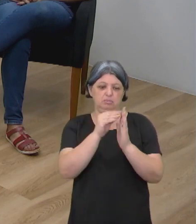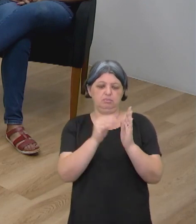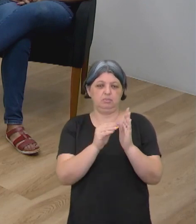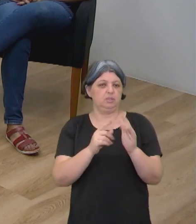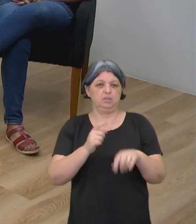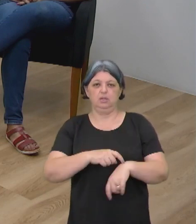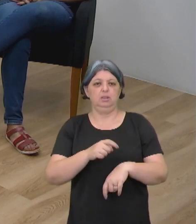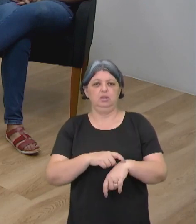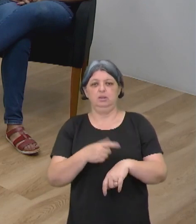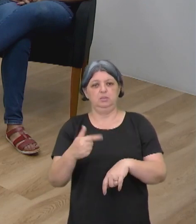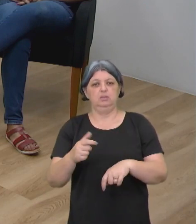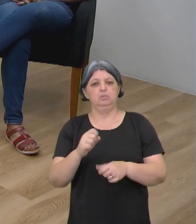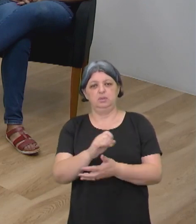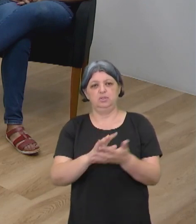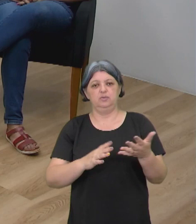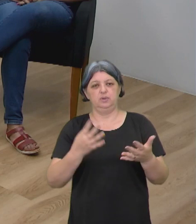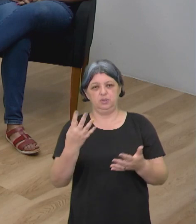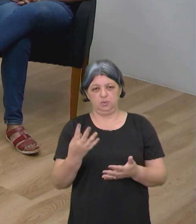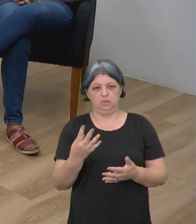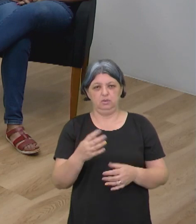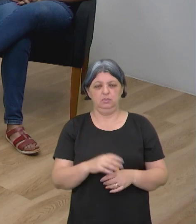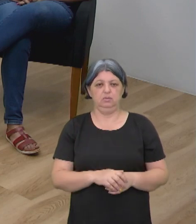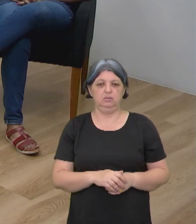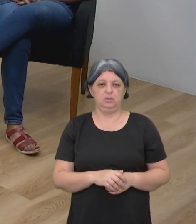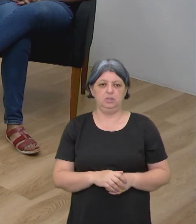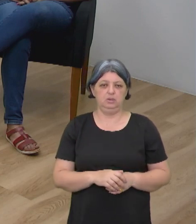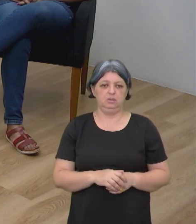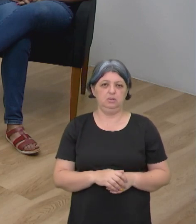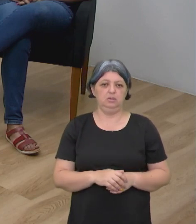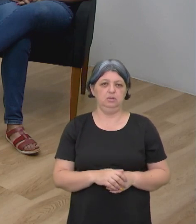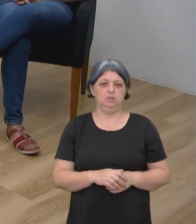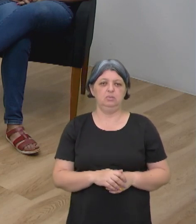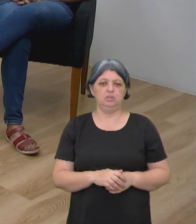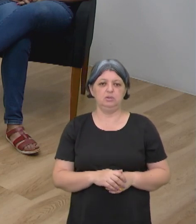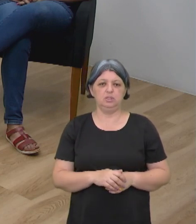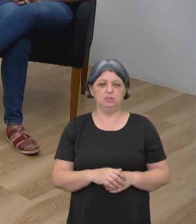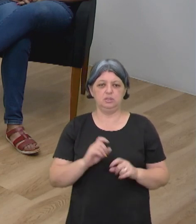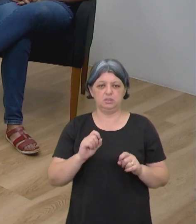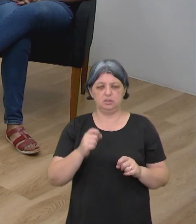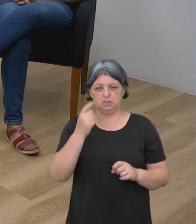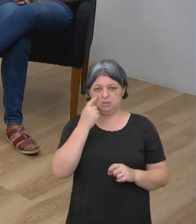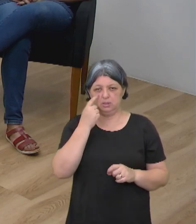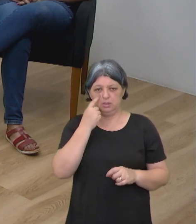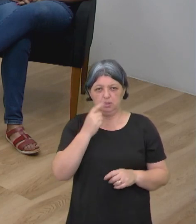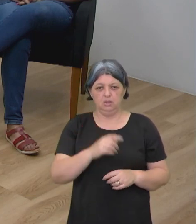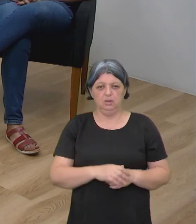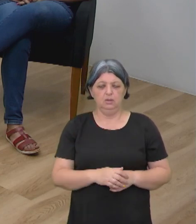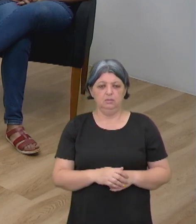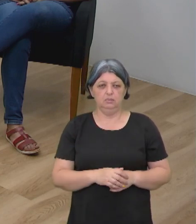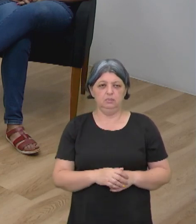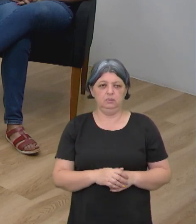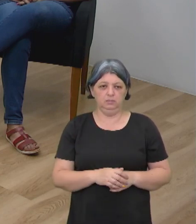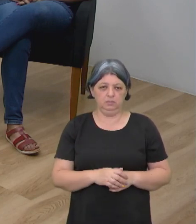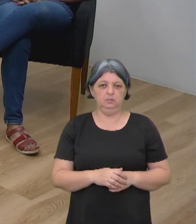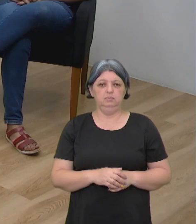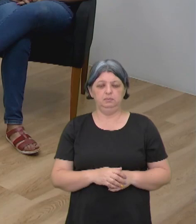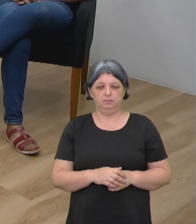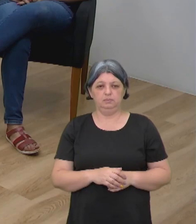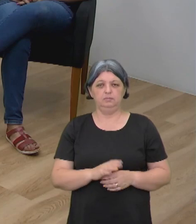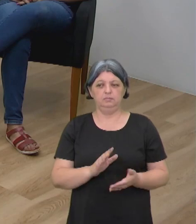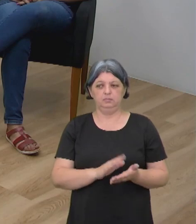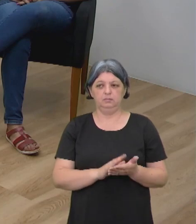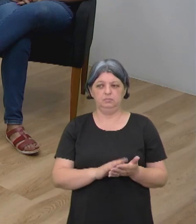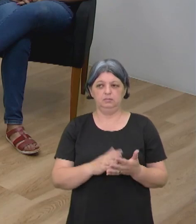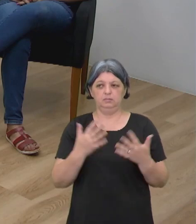eu deixei até a atividade 4. Parabéns, tudo bem? Muito bem, Giba, muito bom, né? Agradeço aí a compreensão de